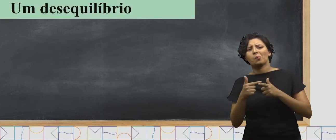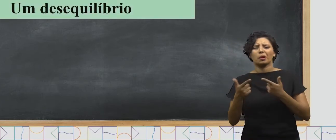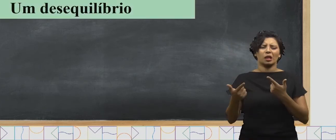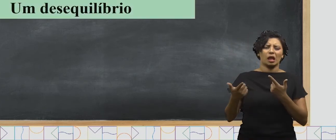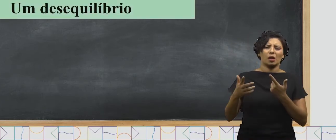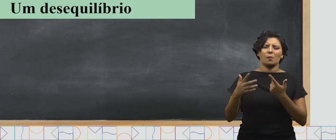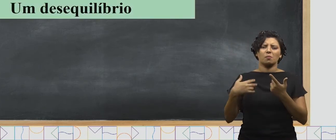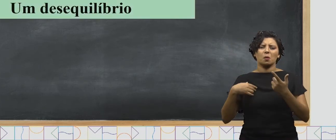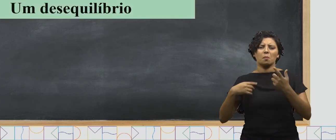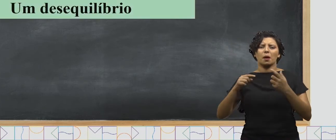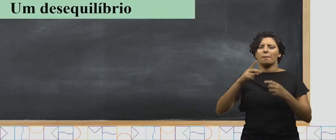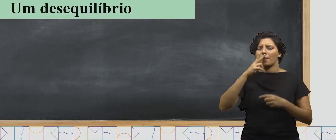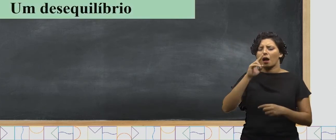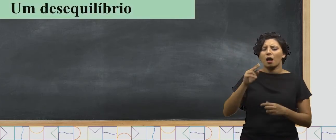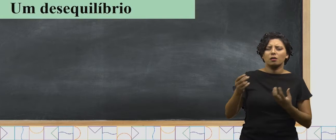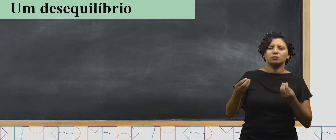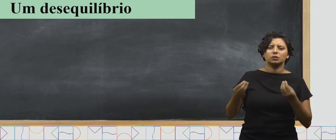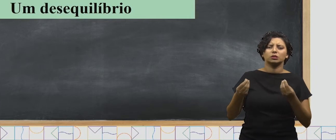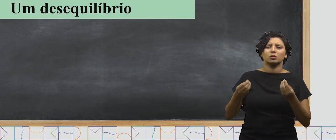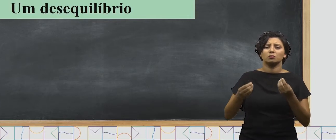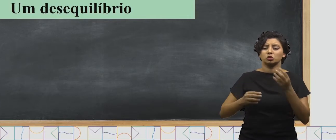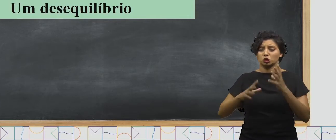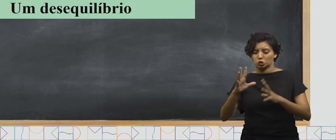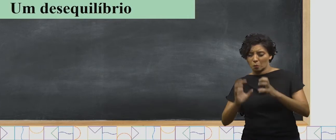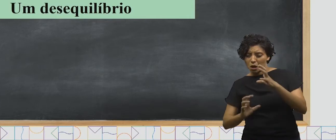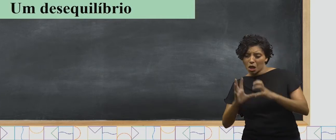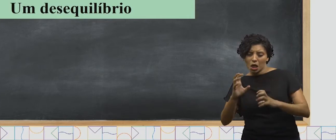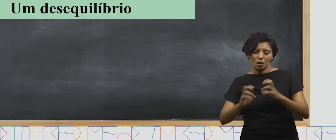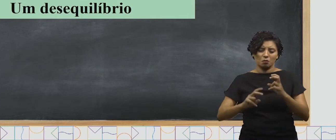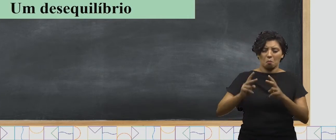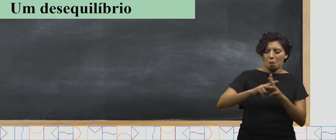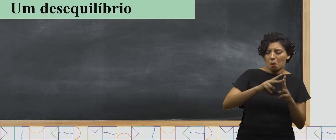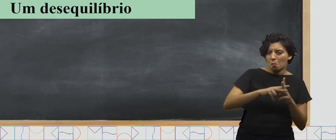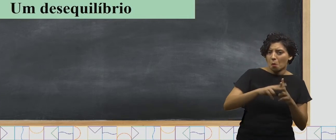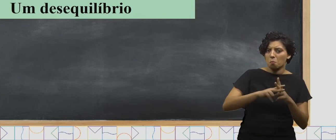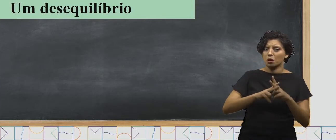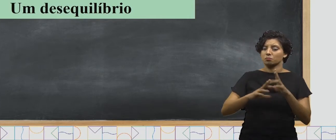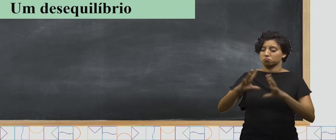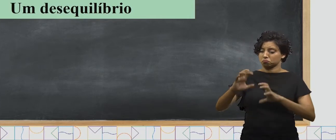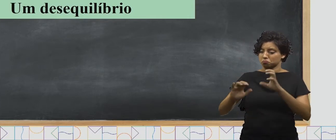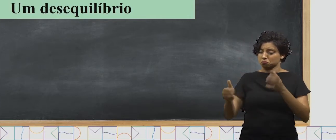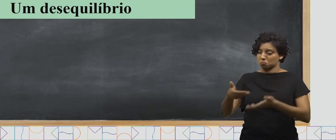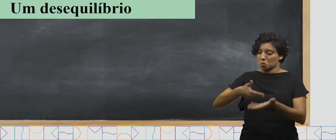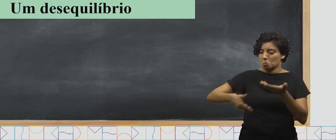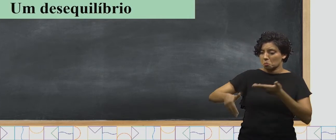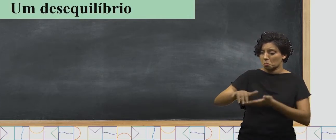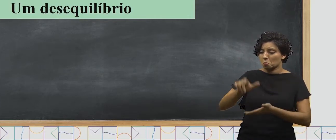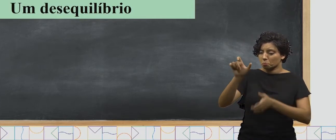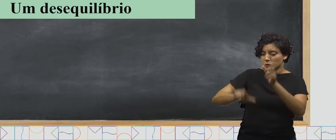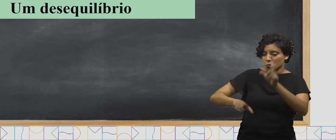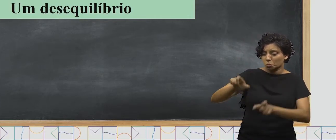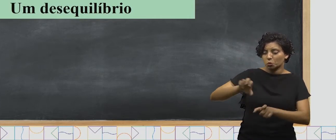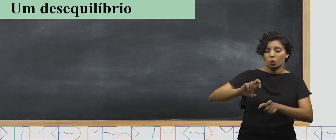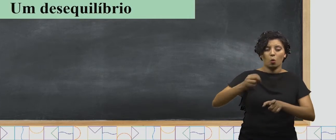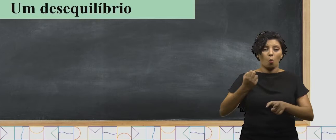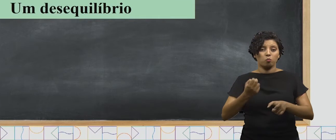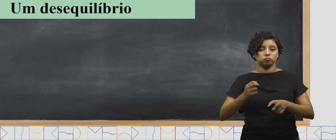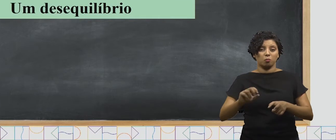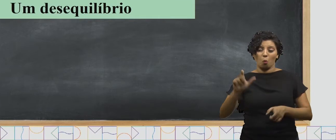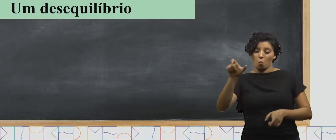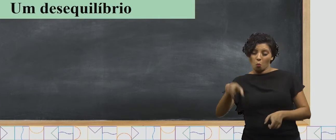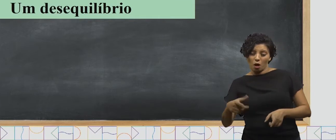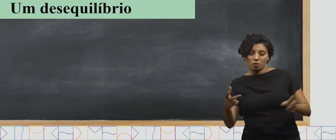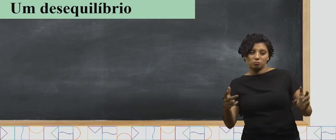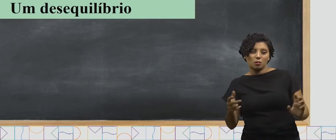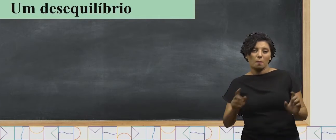Segundo elemento de uma narrativa de aventura é um desequilíbrio. Pode ser entre os personagens, entre o